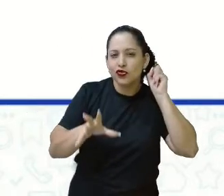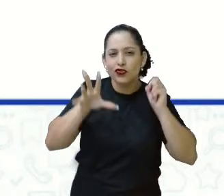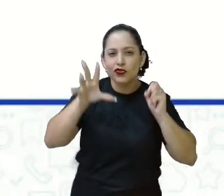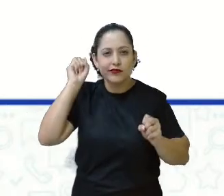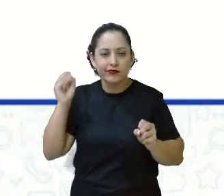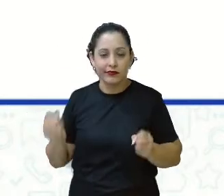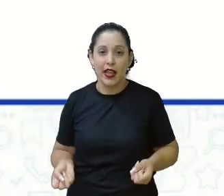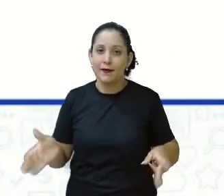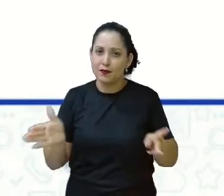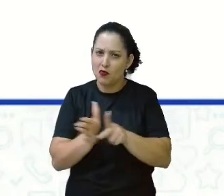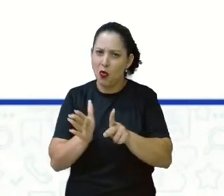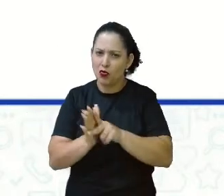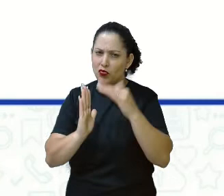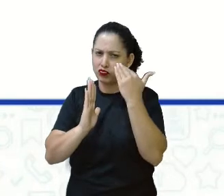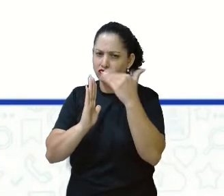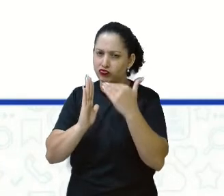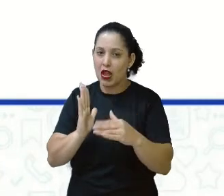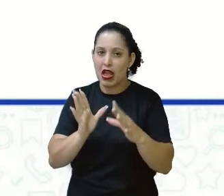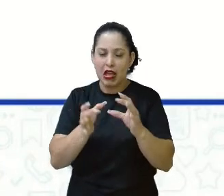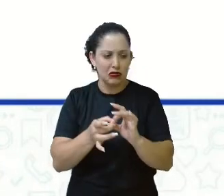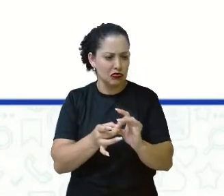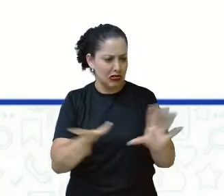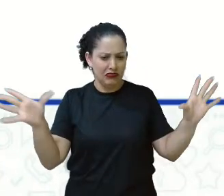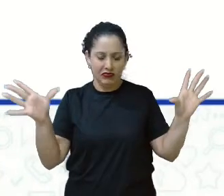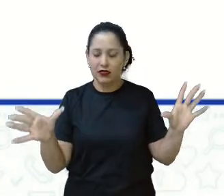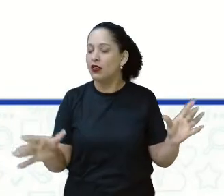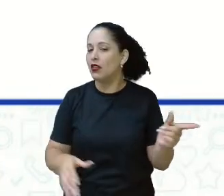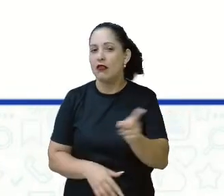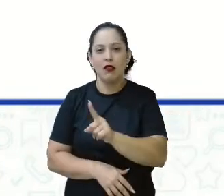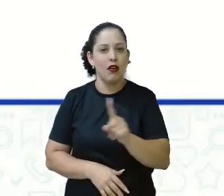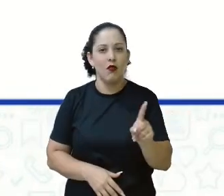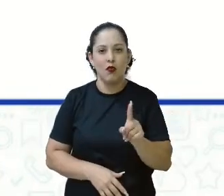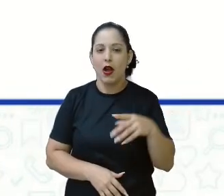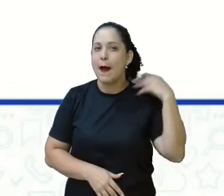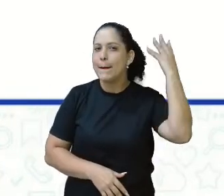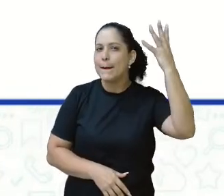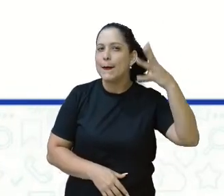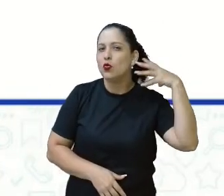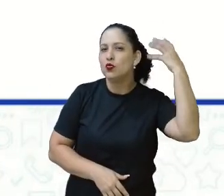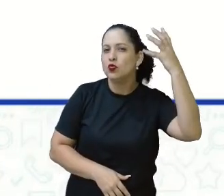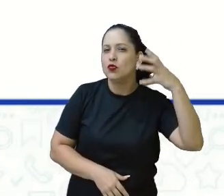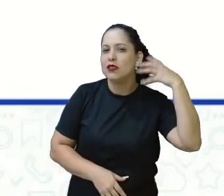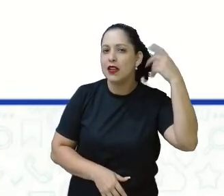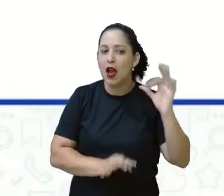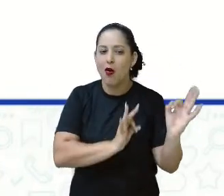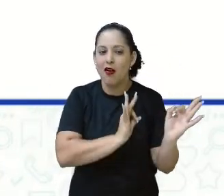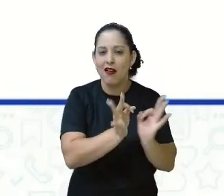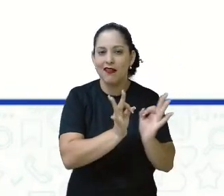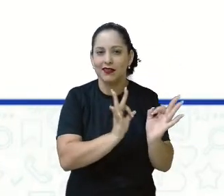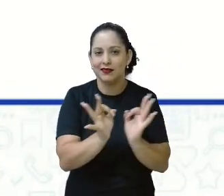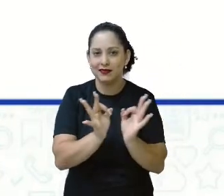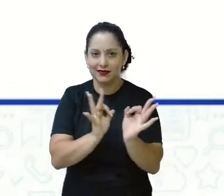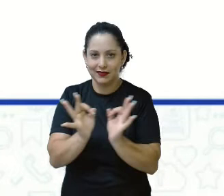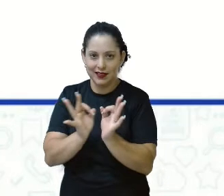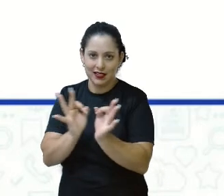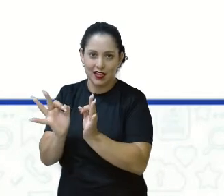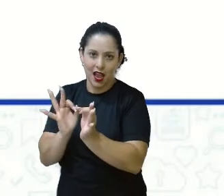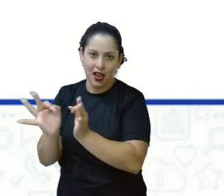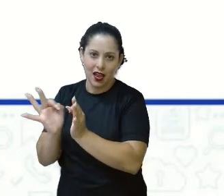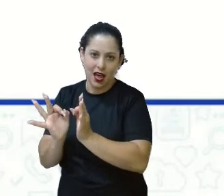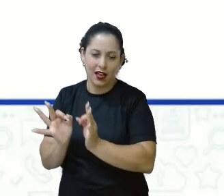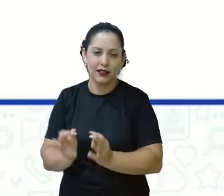um critério, não é uma coisa aleatória, tá? O som, a música, ela é organizada, né? Ela é uma